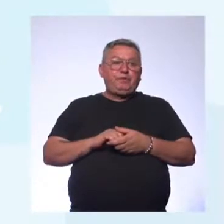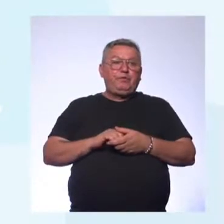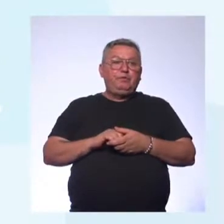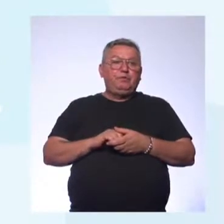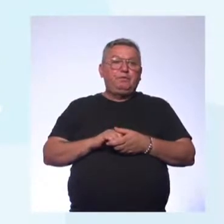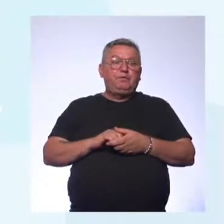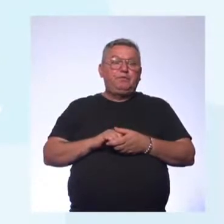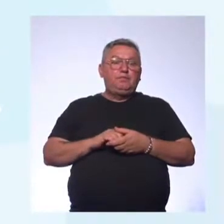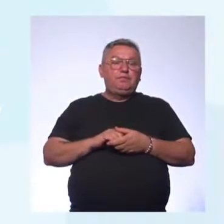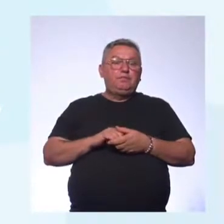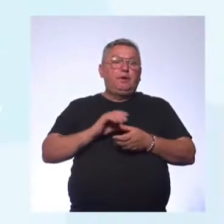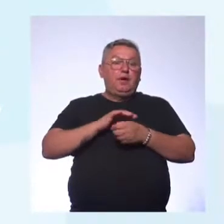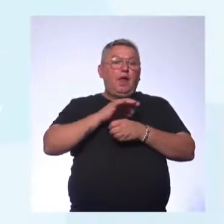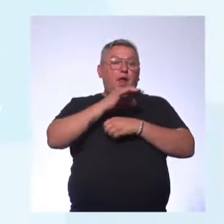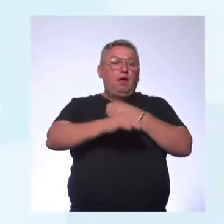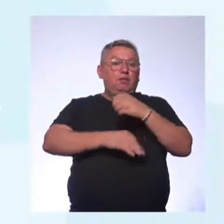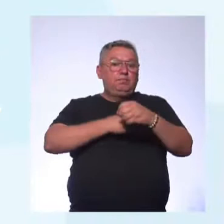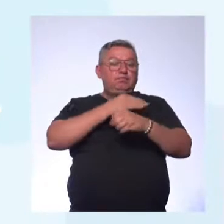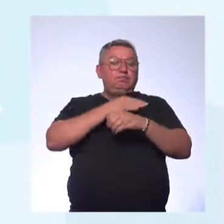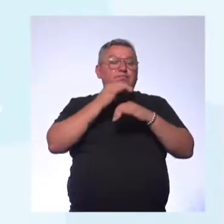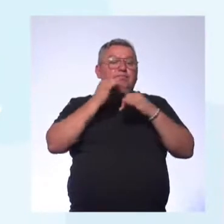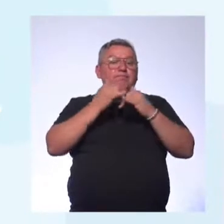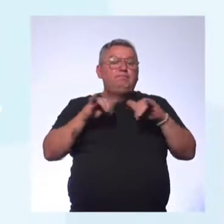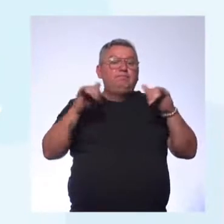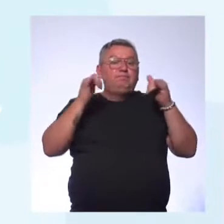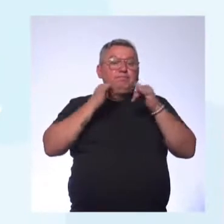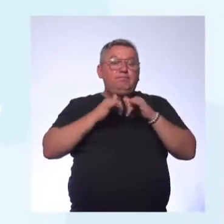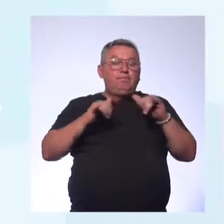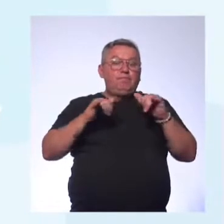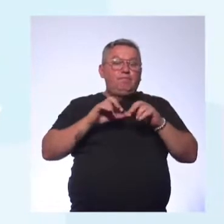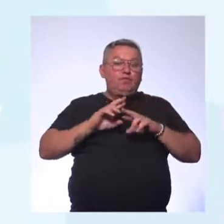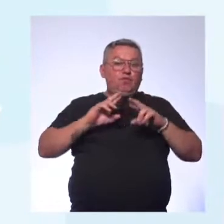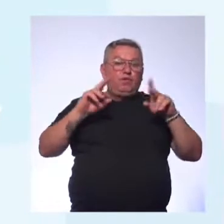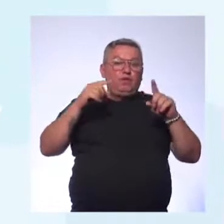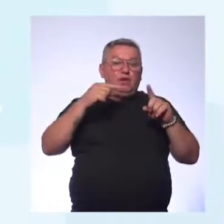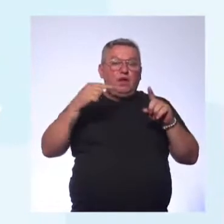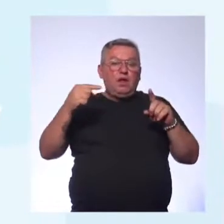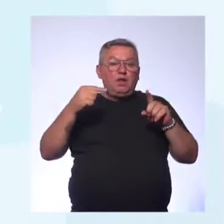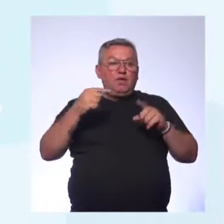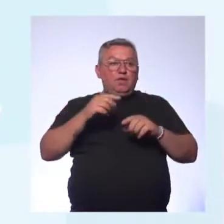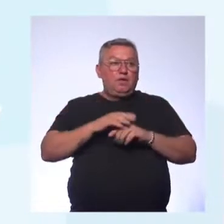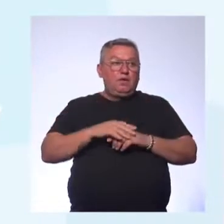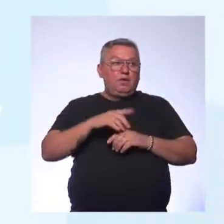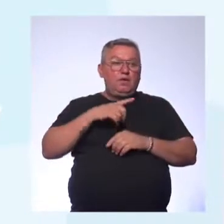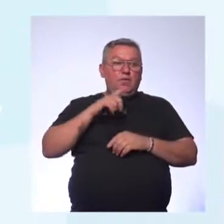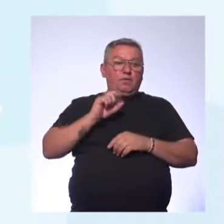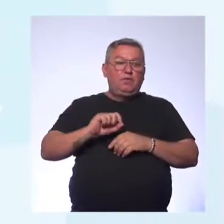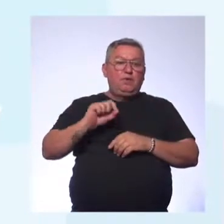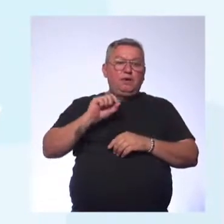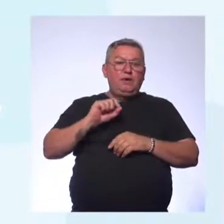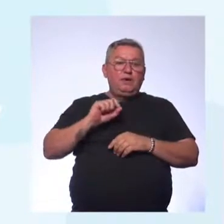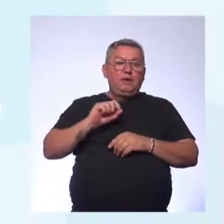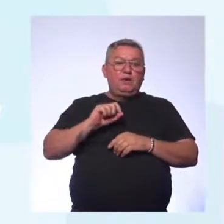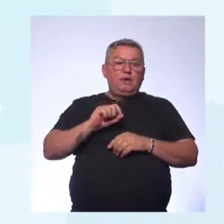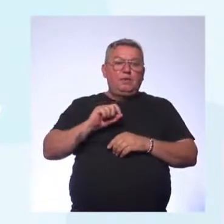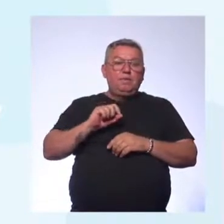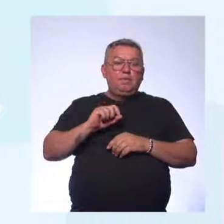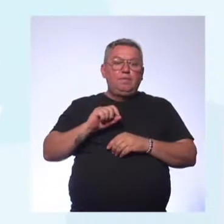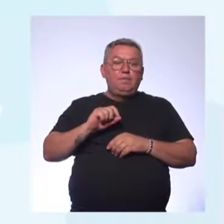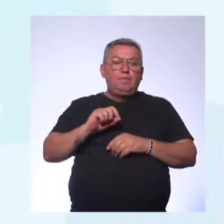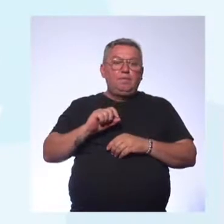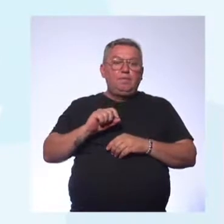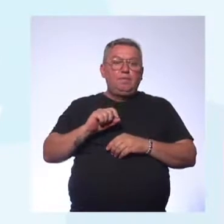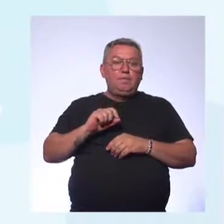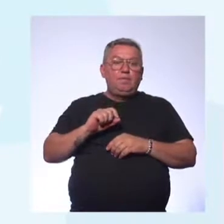os átomos com as cargas elétricas Opostas E no caso Aqui nós temos aí a questão né